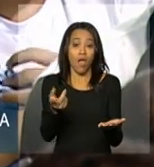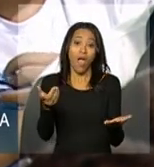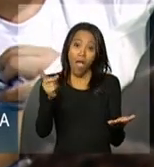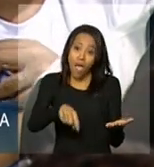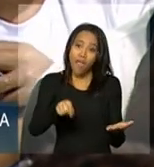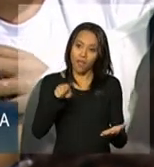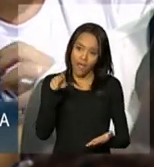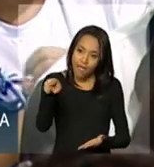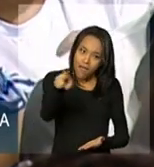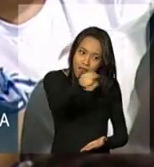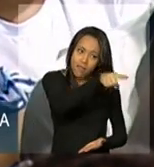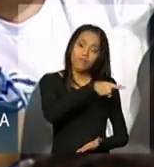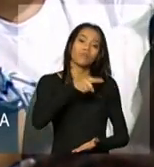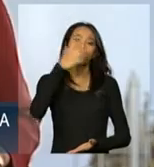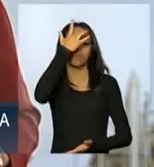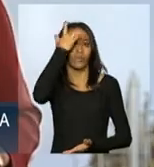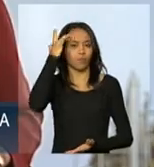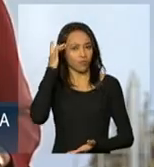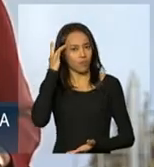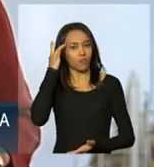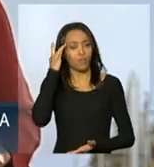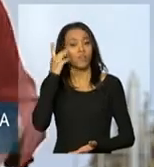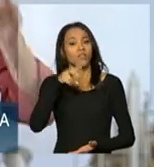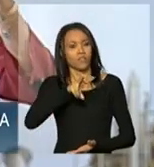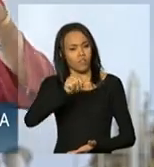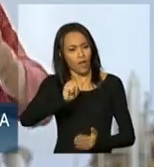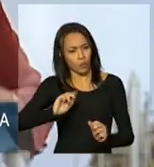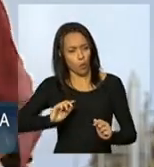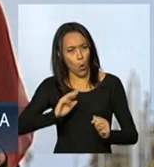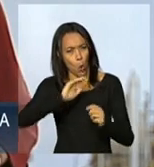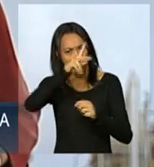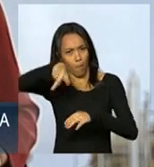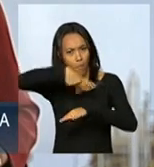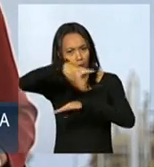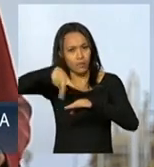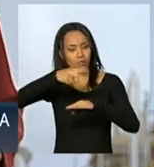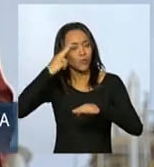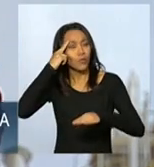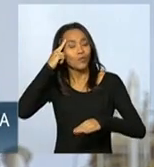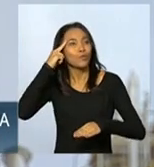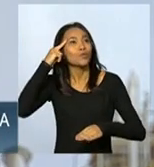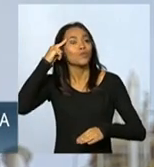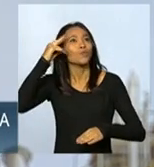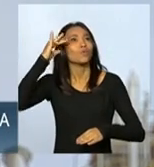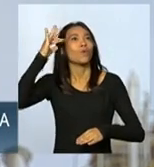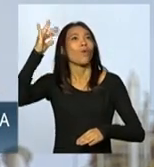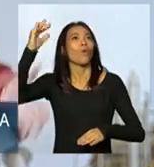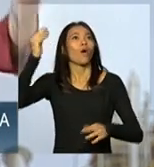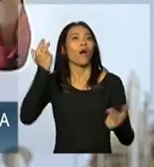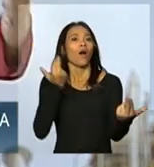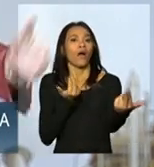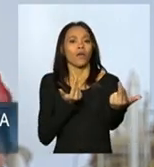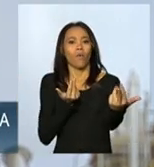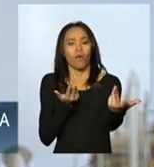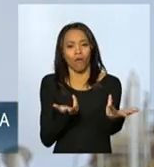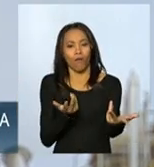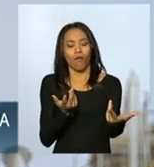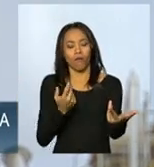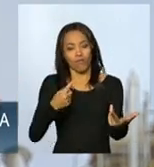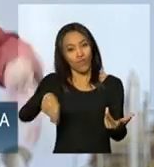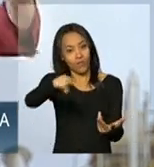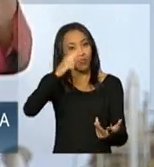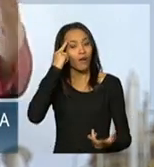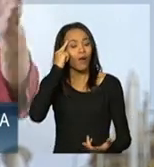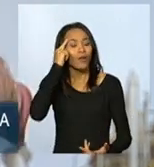essas pessoas que fazem esse país do tamanho dos seus sonhos. Quero dizer para vocês que vocês